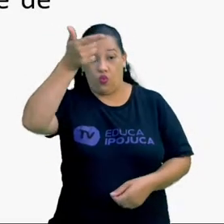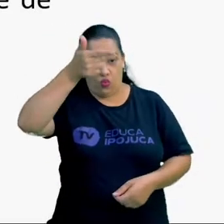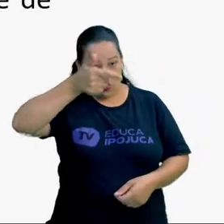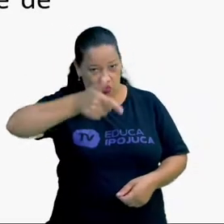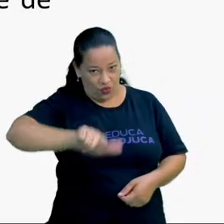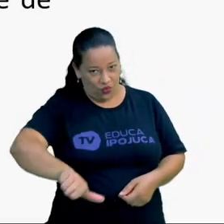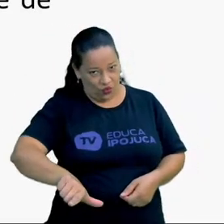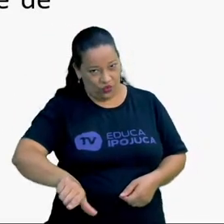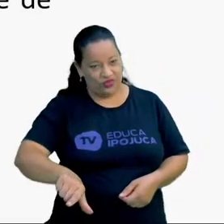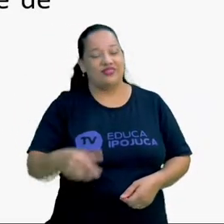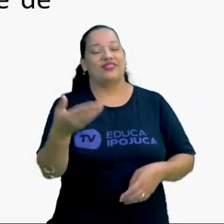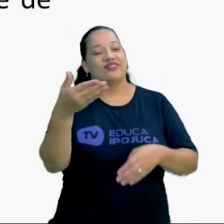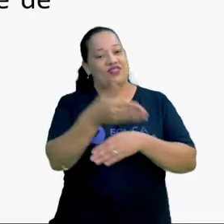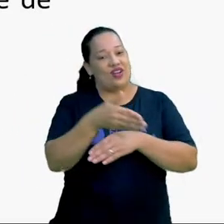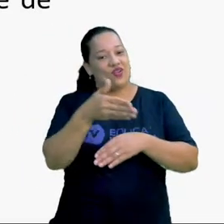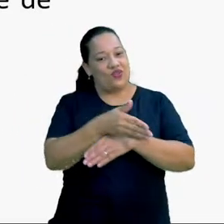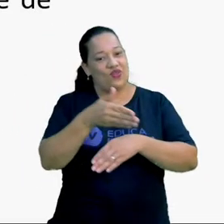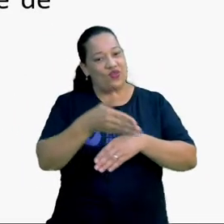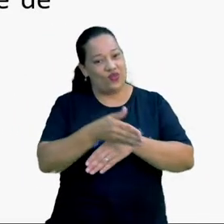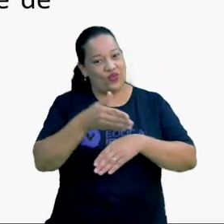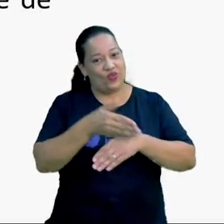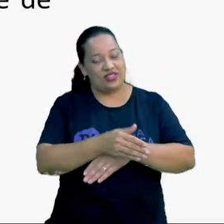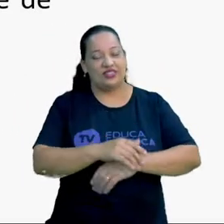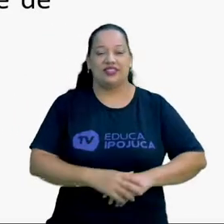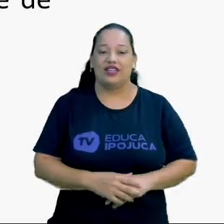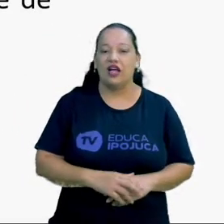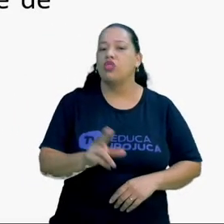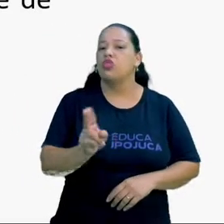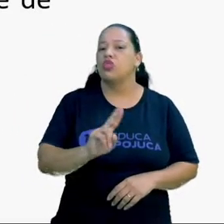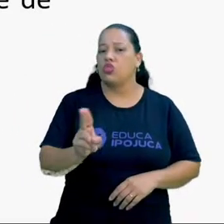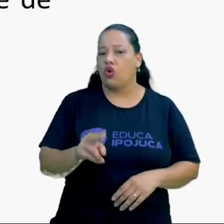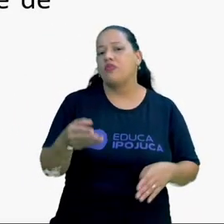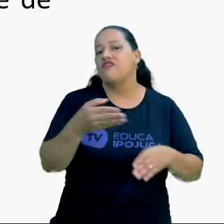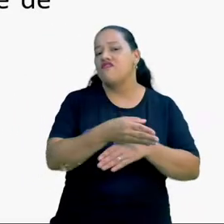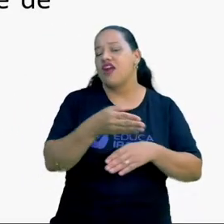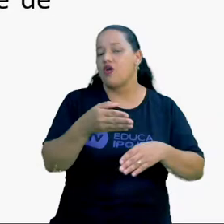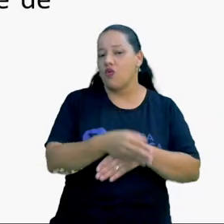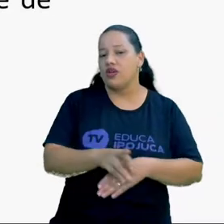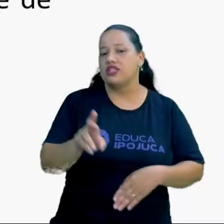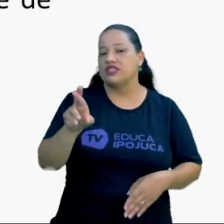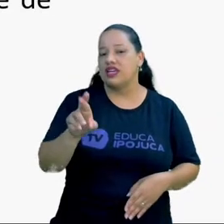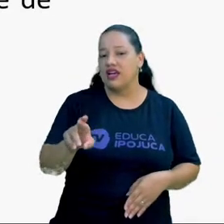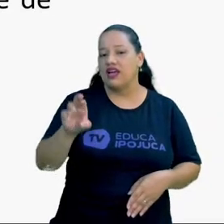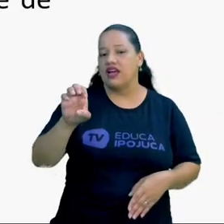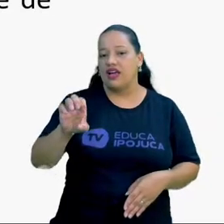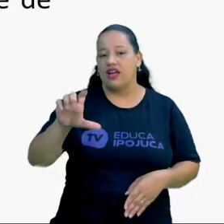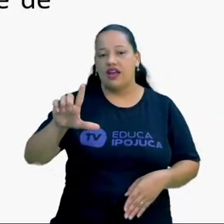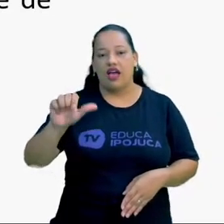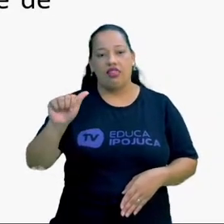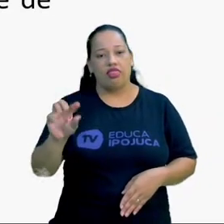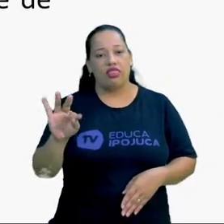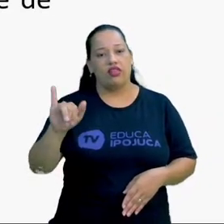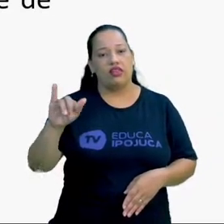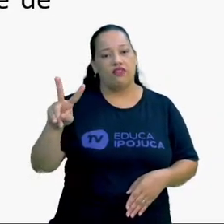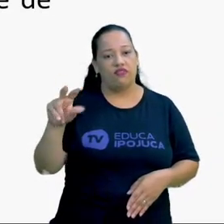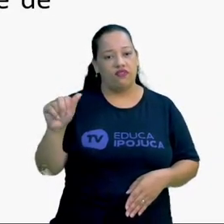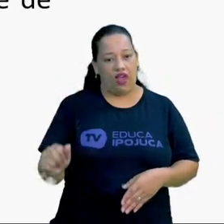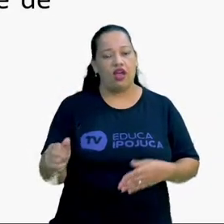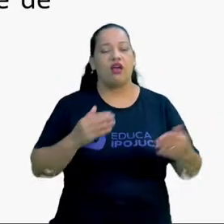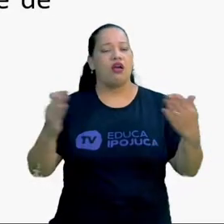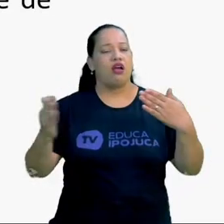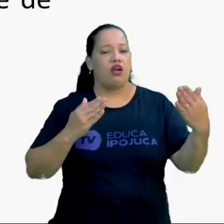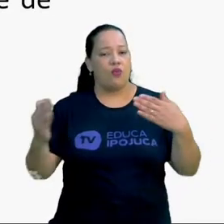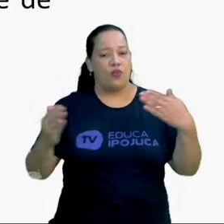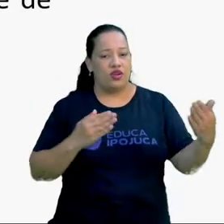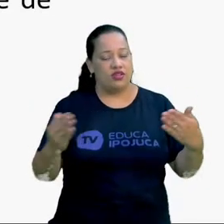tipo de frequência, chamada de frequência relativa. Essa frequência relativa, ela é